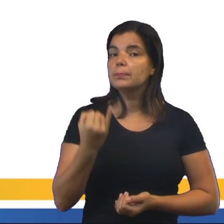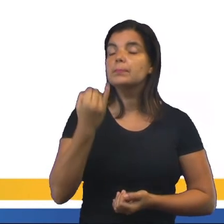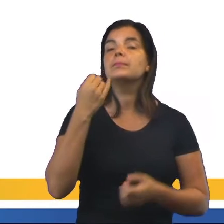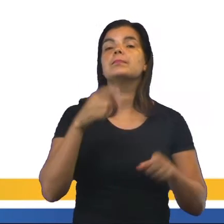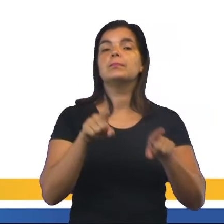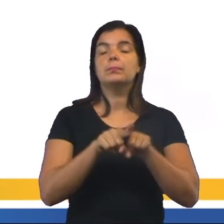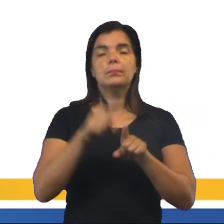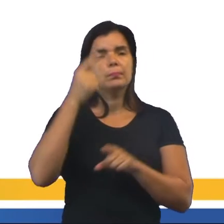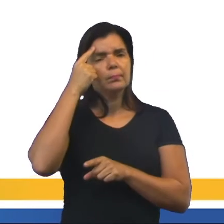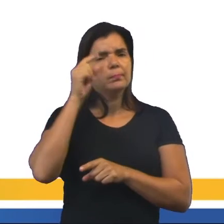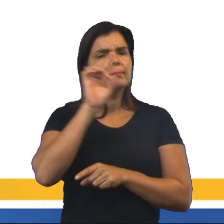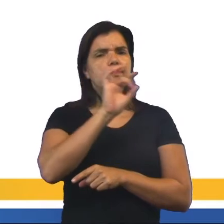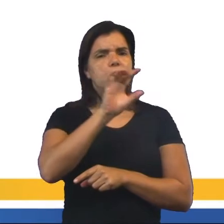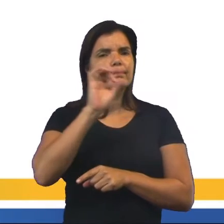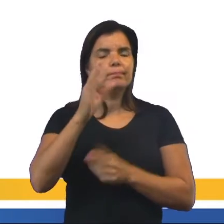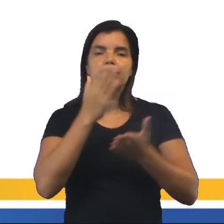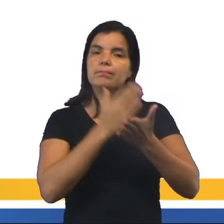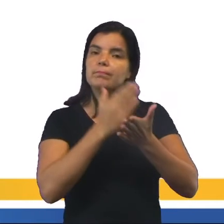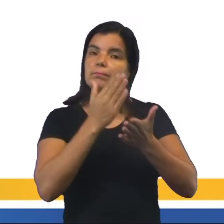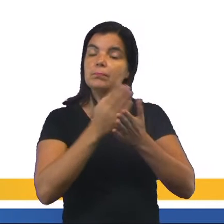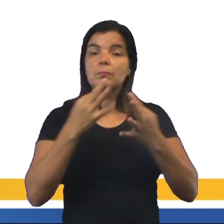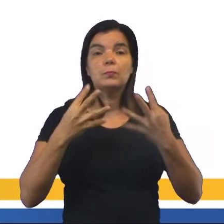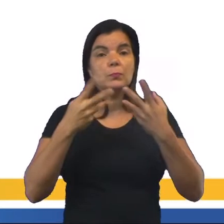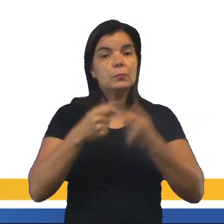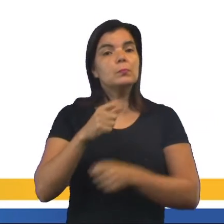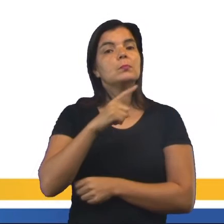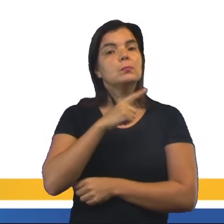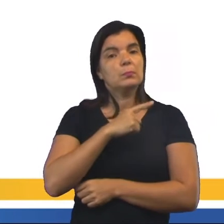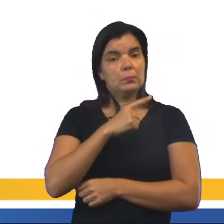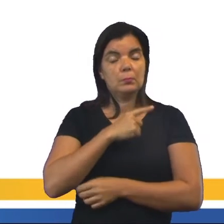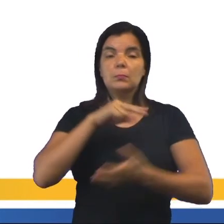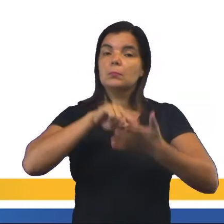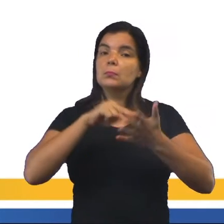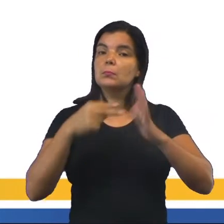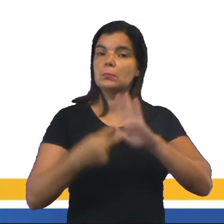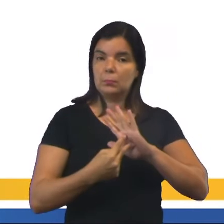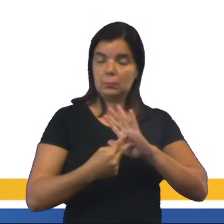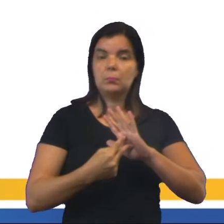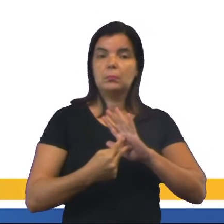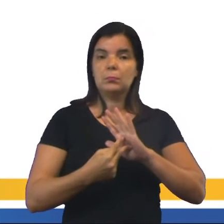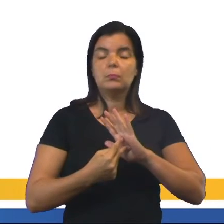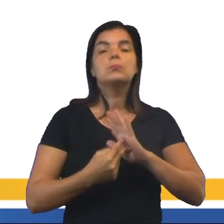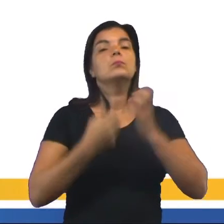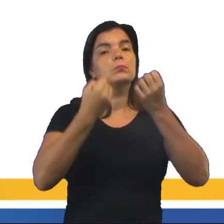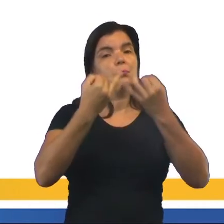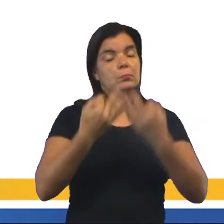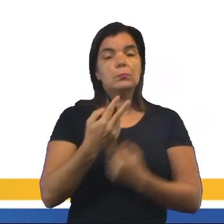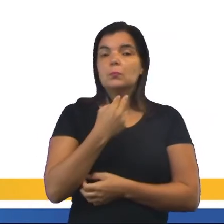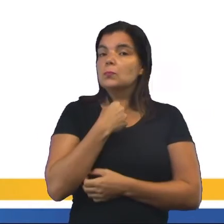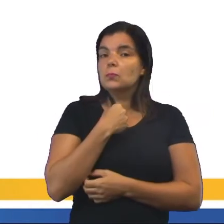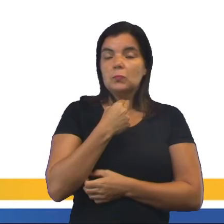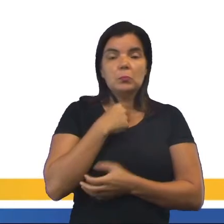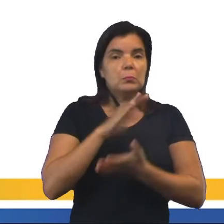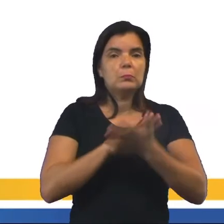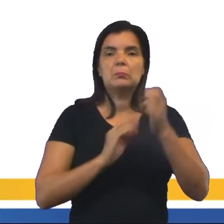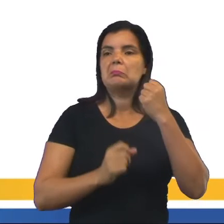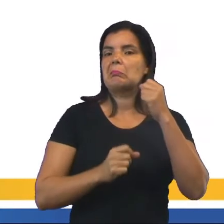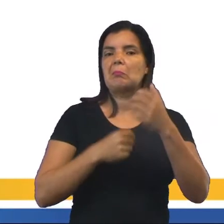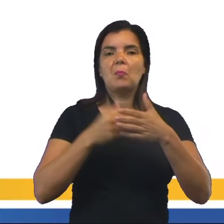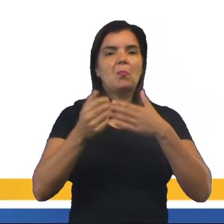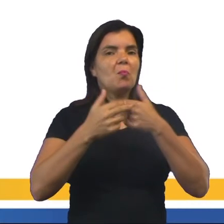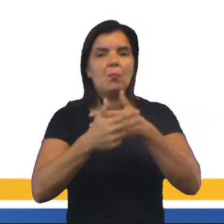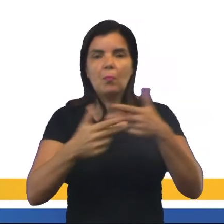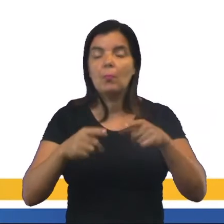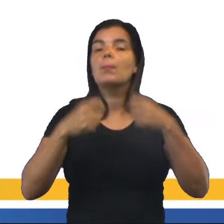importante pensar em cada etapa, de maneira que tudo possua significado. Falei com vocês que não pode ser nada aleatório, tem que